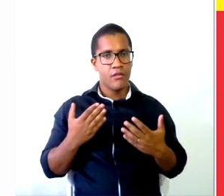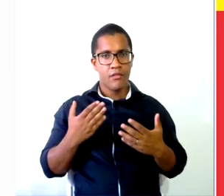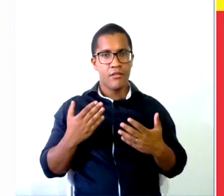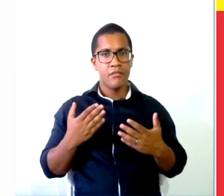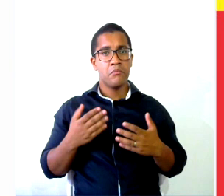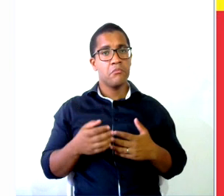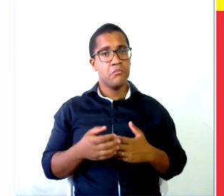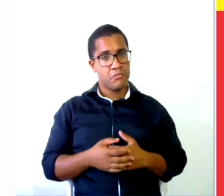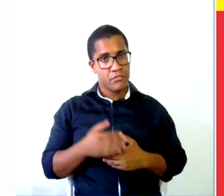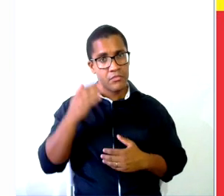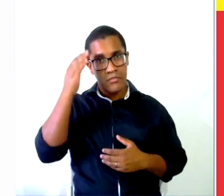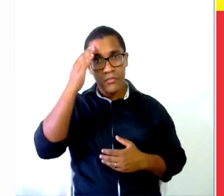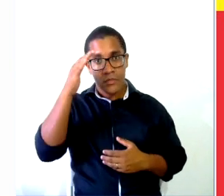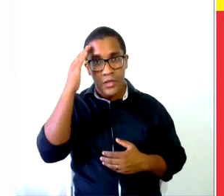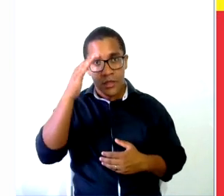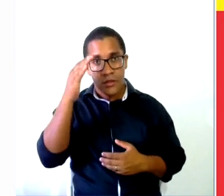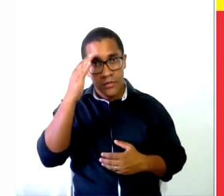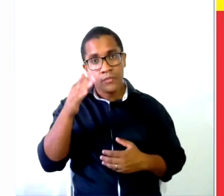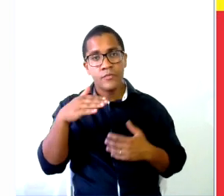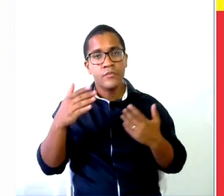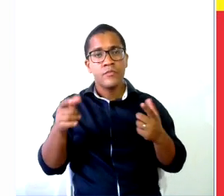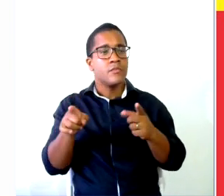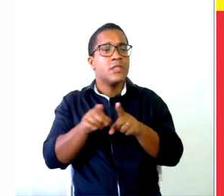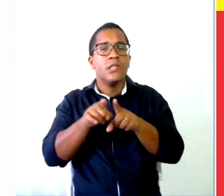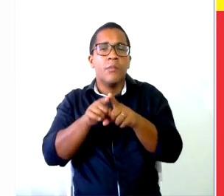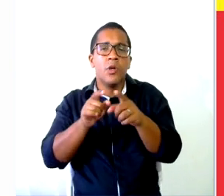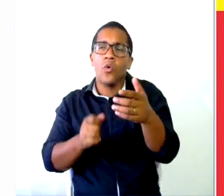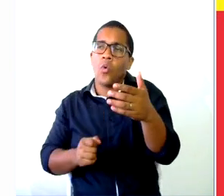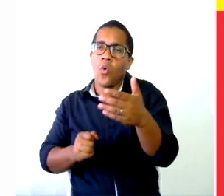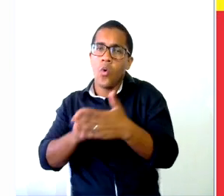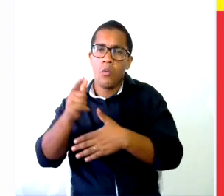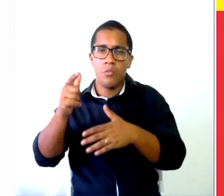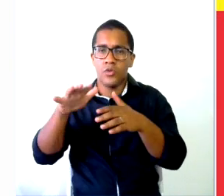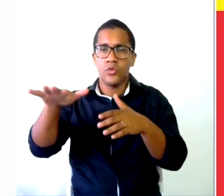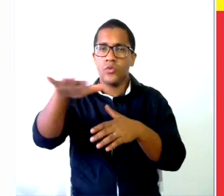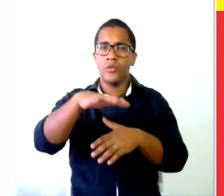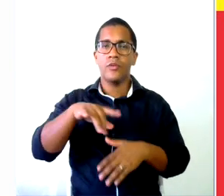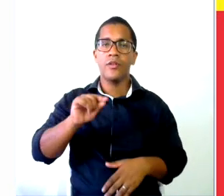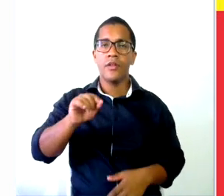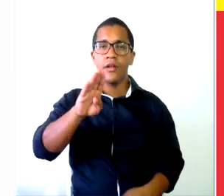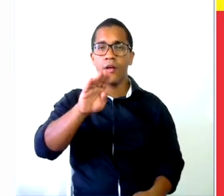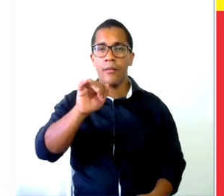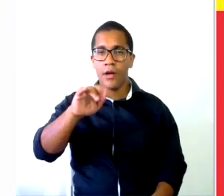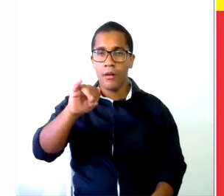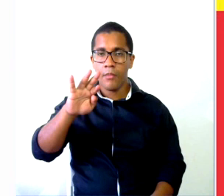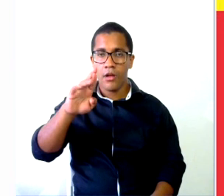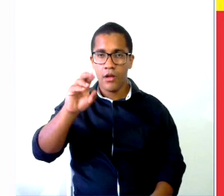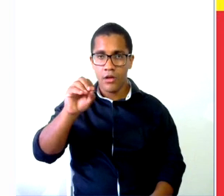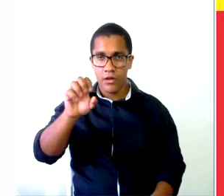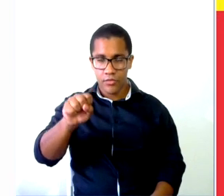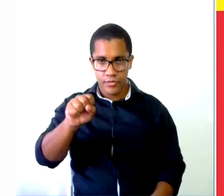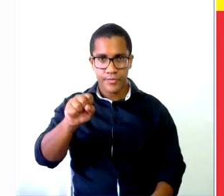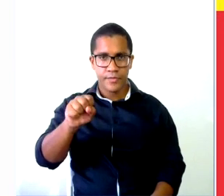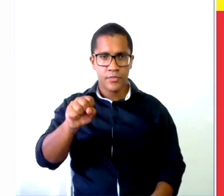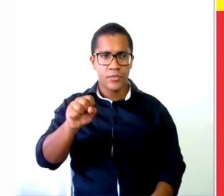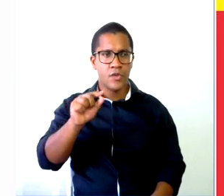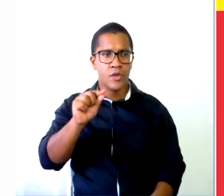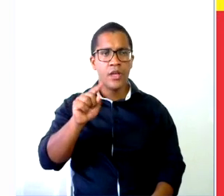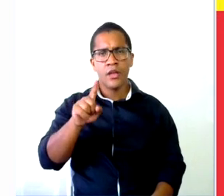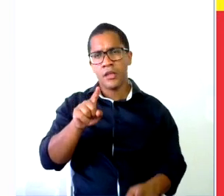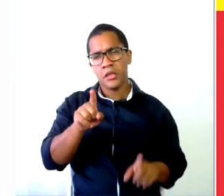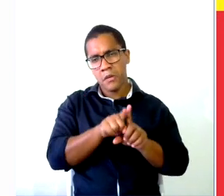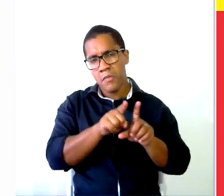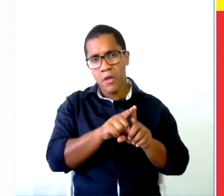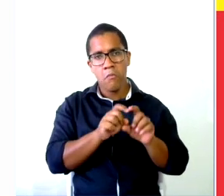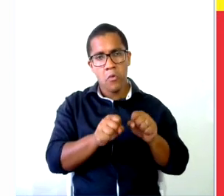bárbaros, né? Então outras formas de obter servos era a venda de filhos, a venda